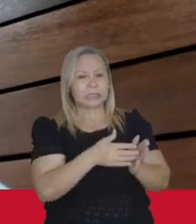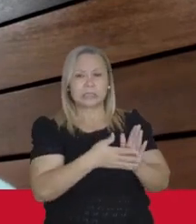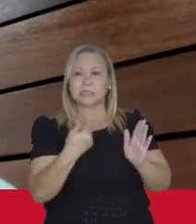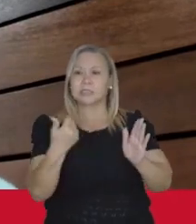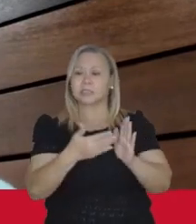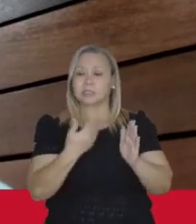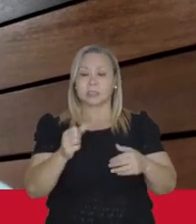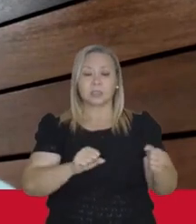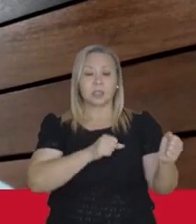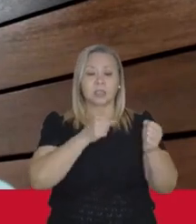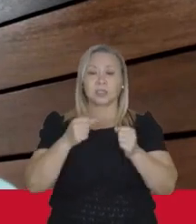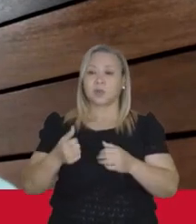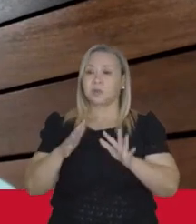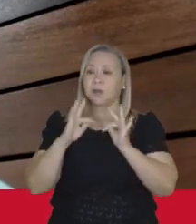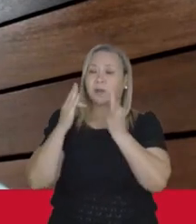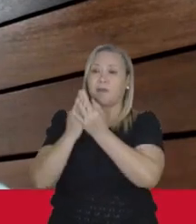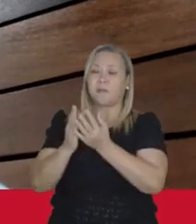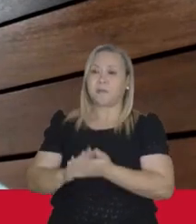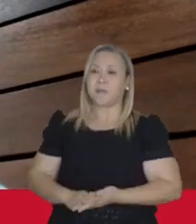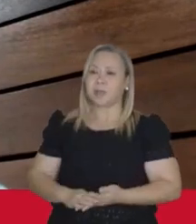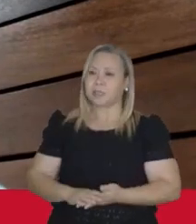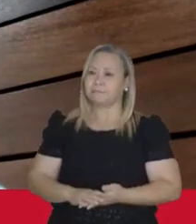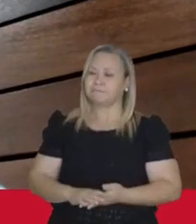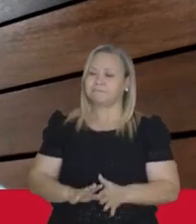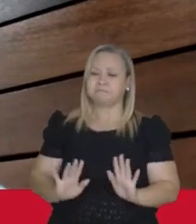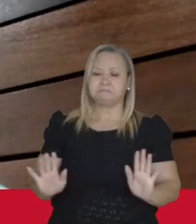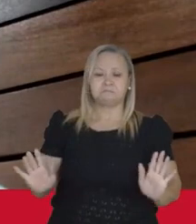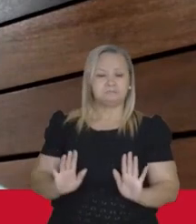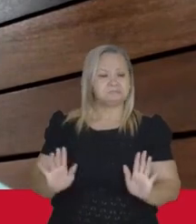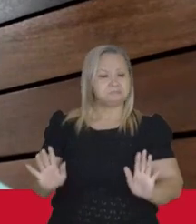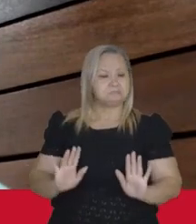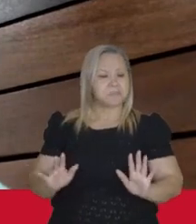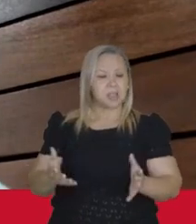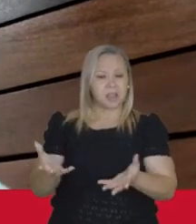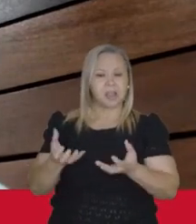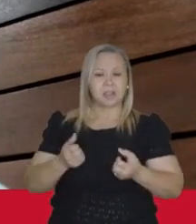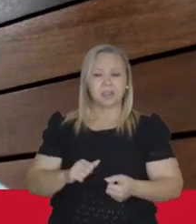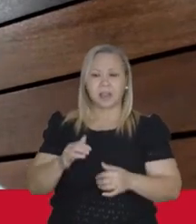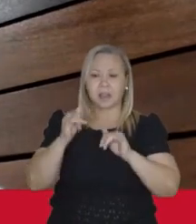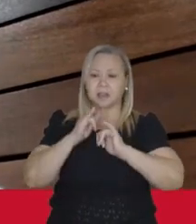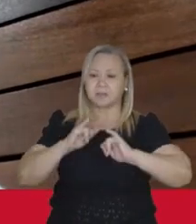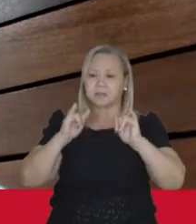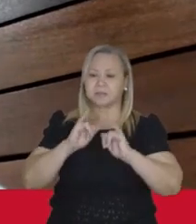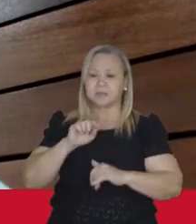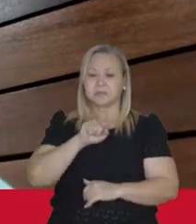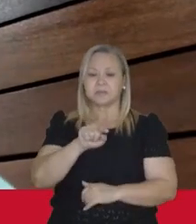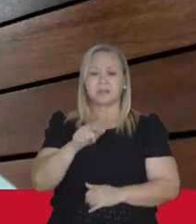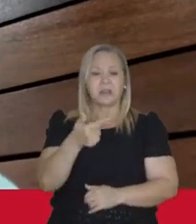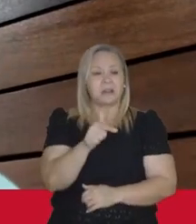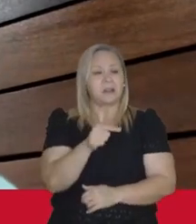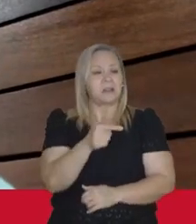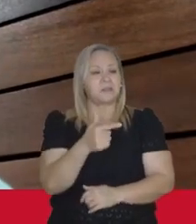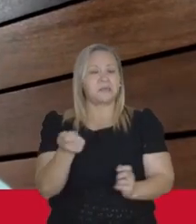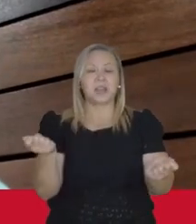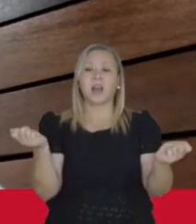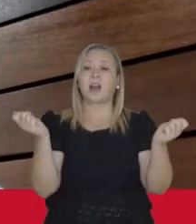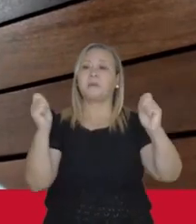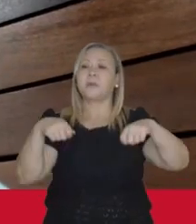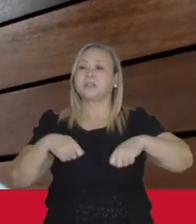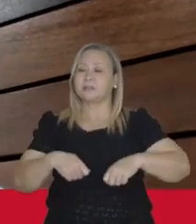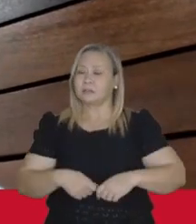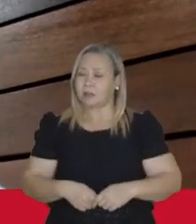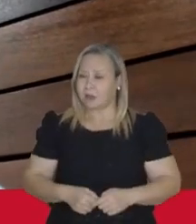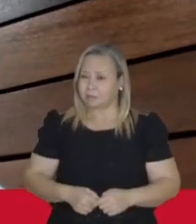familiar. Ela simplesmente recebe a notícia de que ela não tem